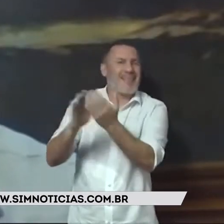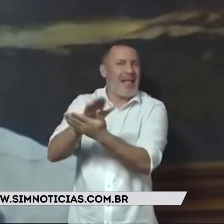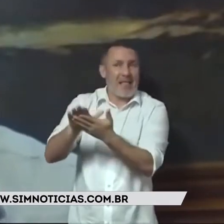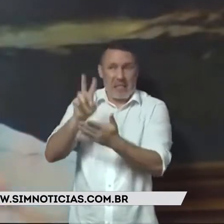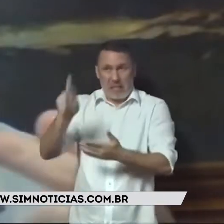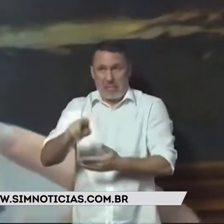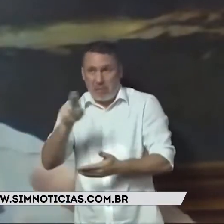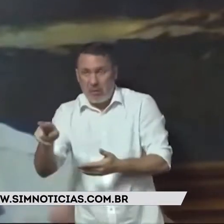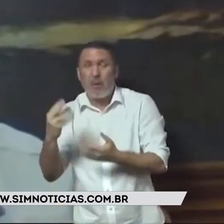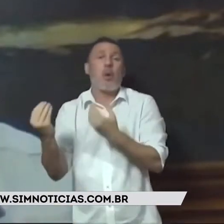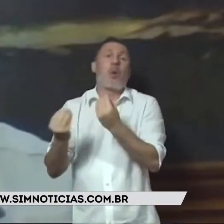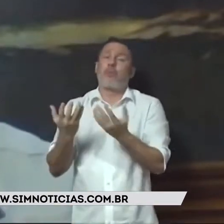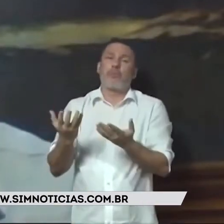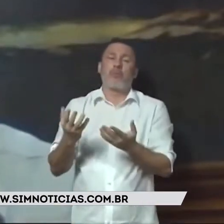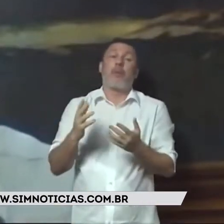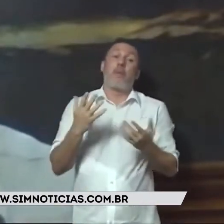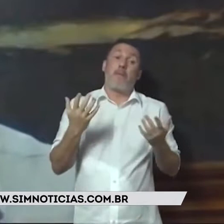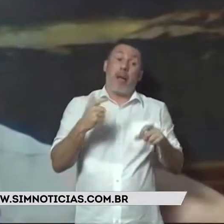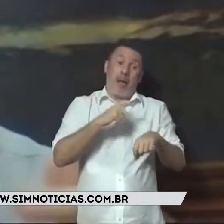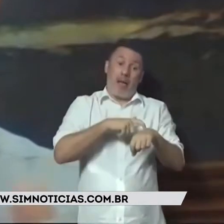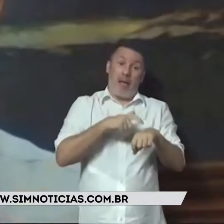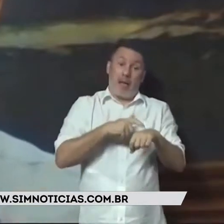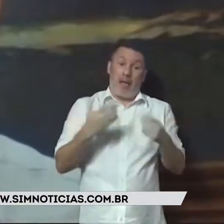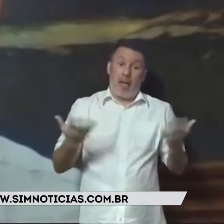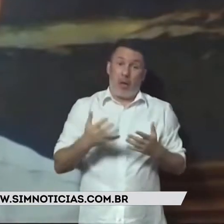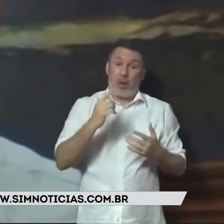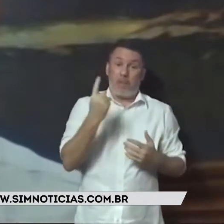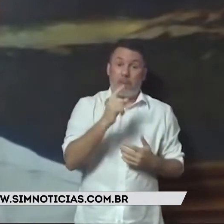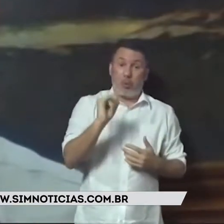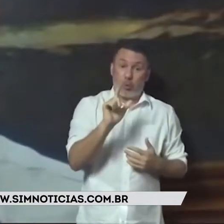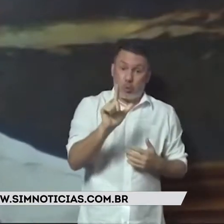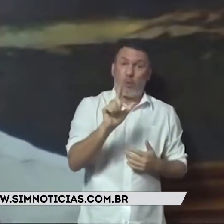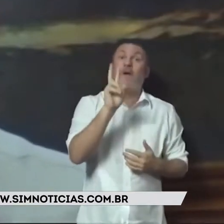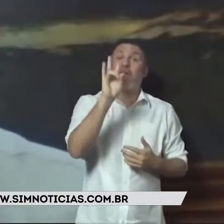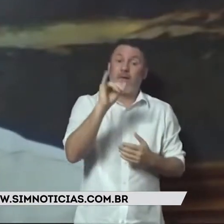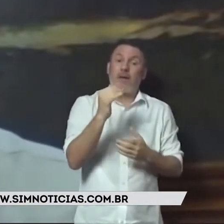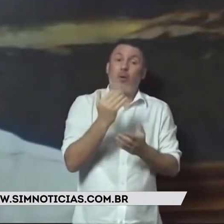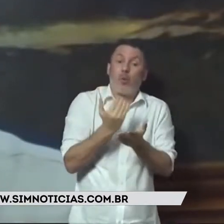o monitoramento da frequência, ele será feito, né? A